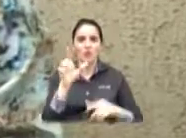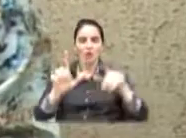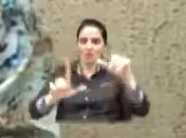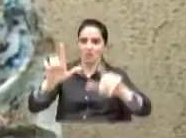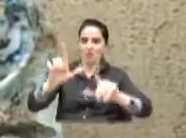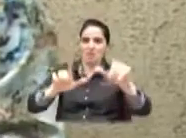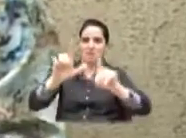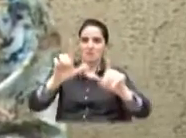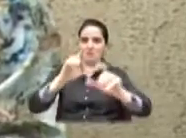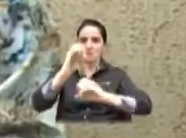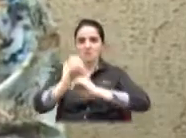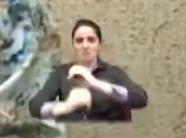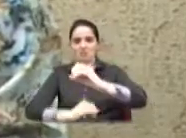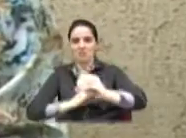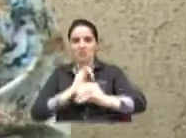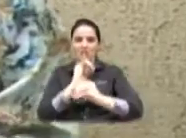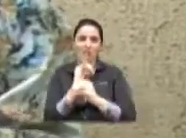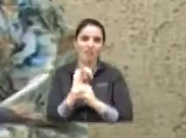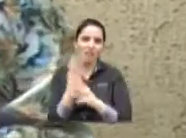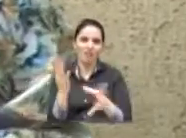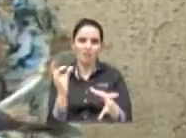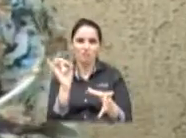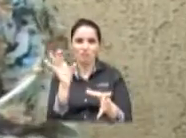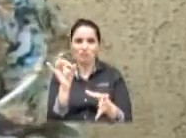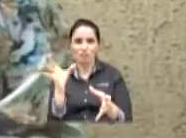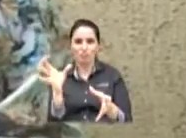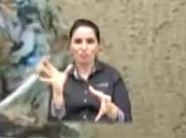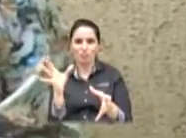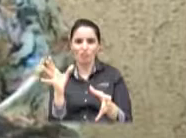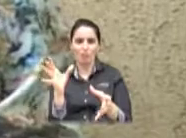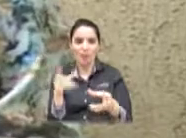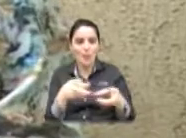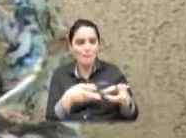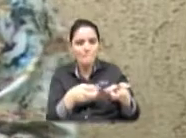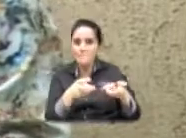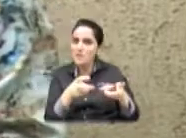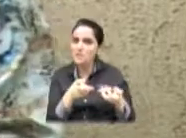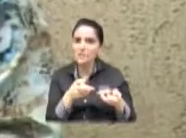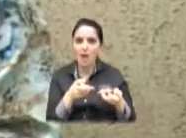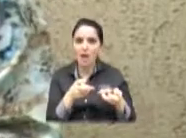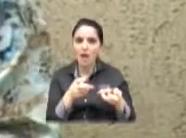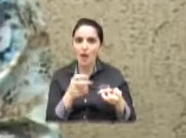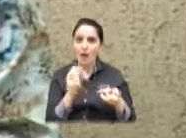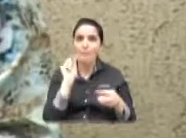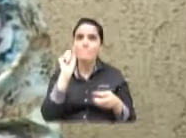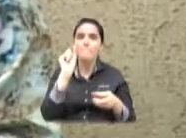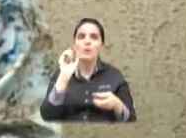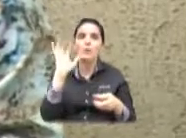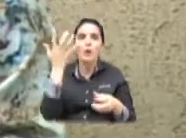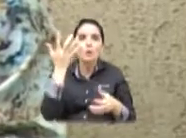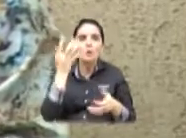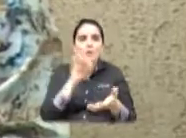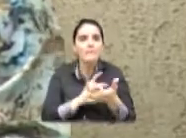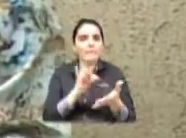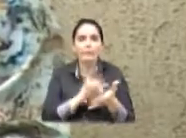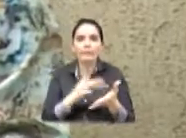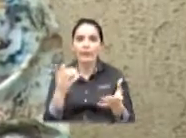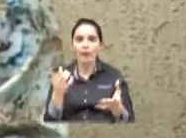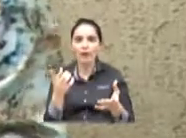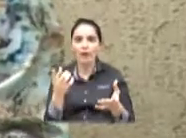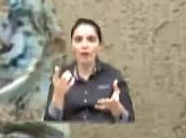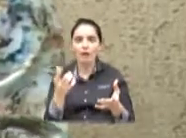mídia a gente vive num mundo fora da realidade então quando a menina se degrada fala nossa que